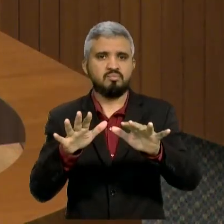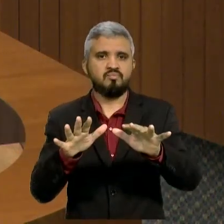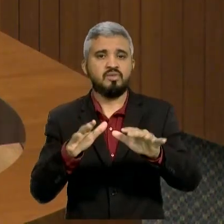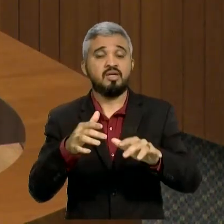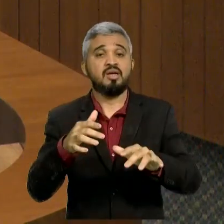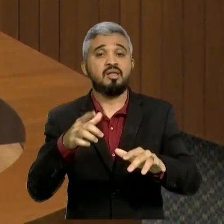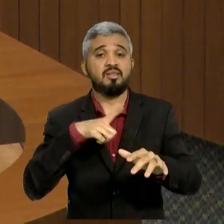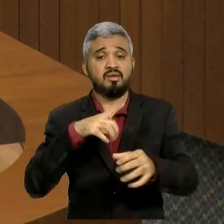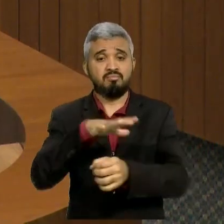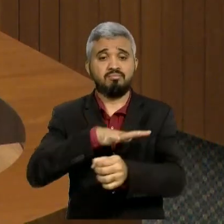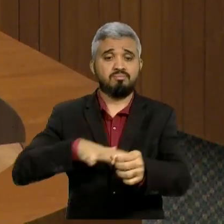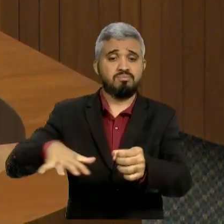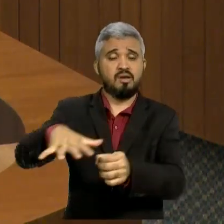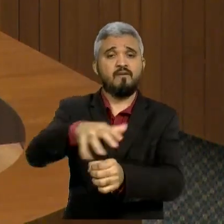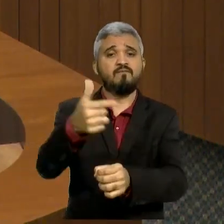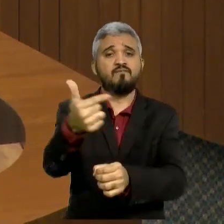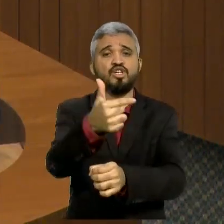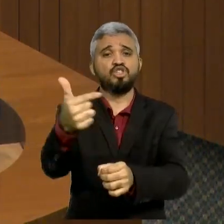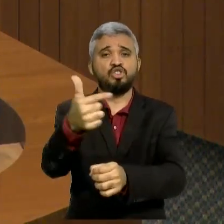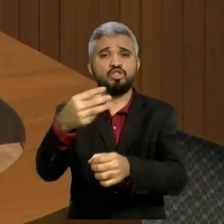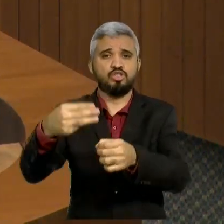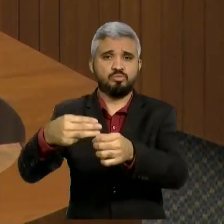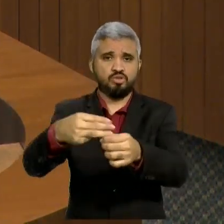pela Regional de Imperatriz Viva o trabalho viva a saúde